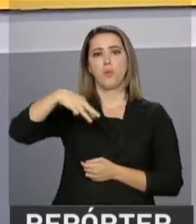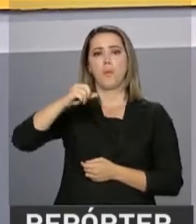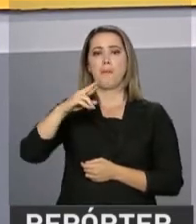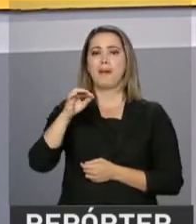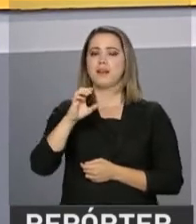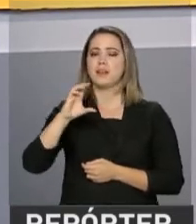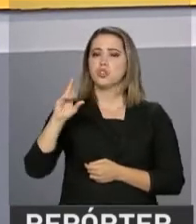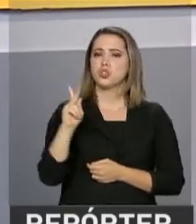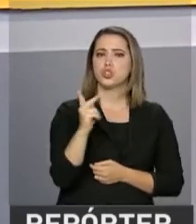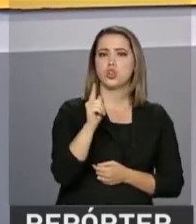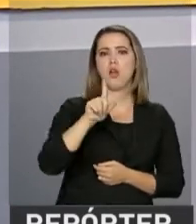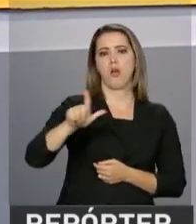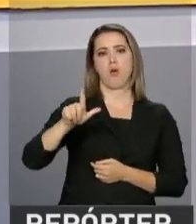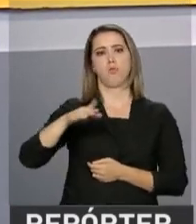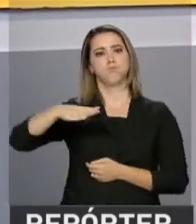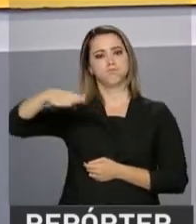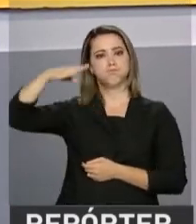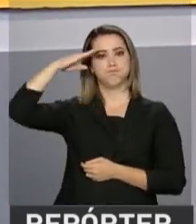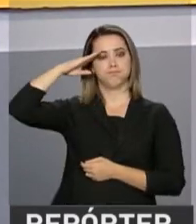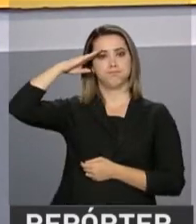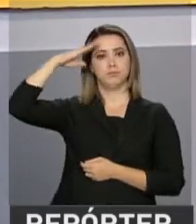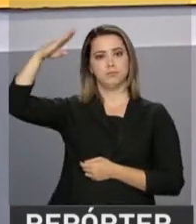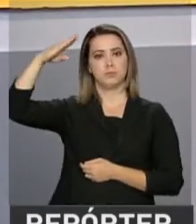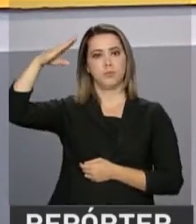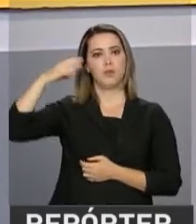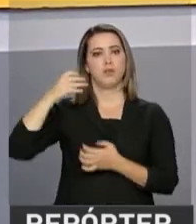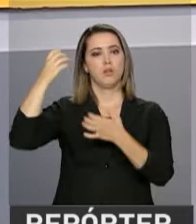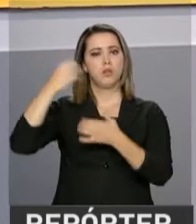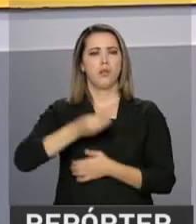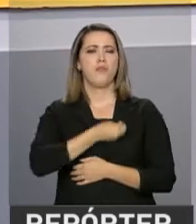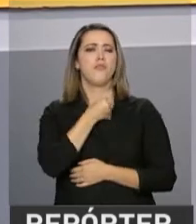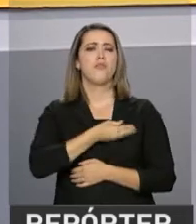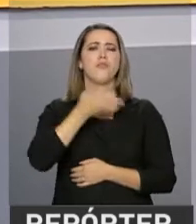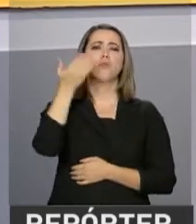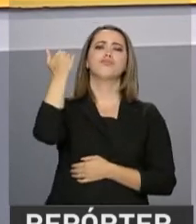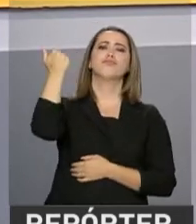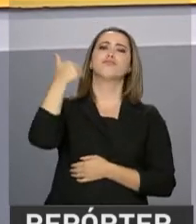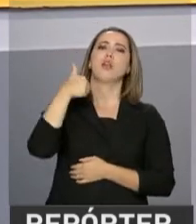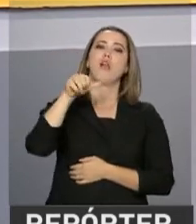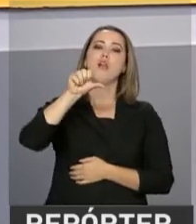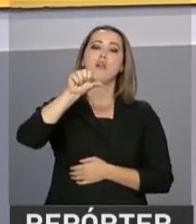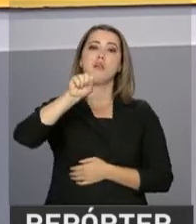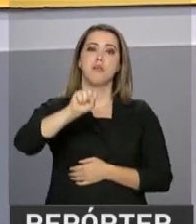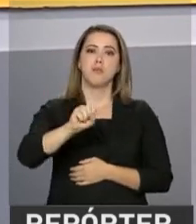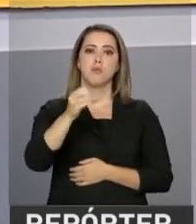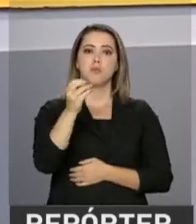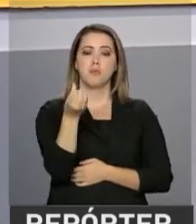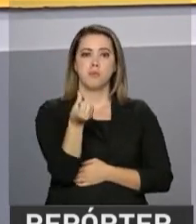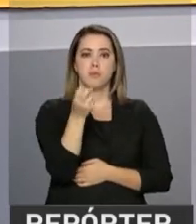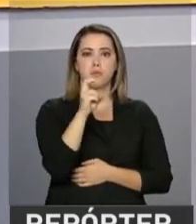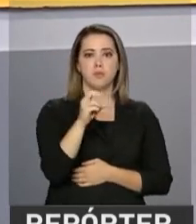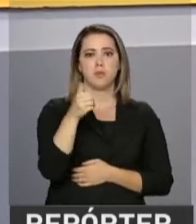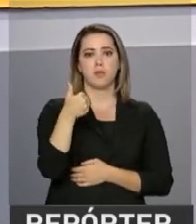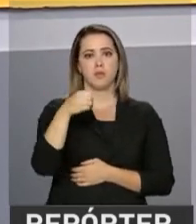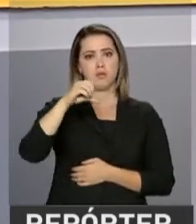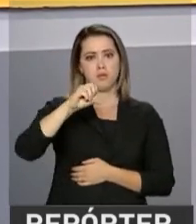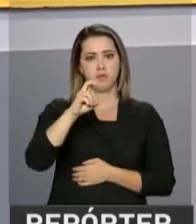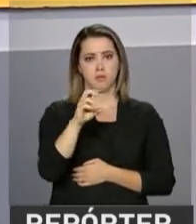um dos patronos do exército brasileiro que viveu entre os anos de 1865 e